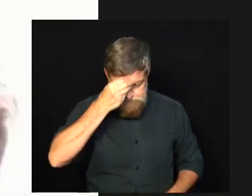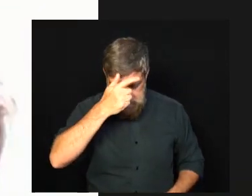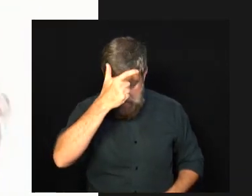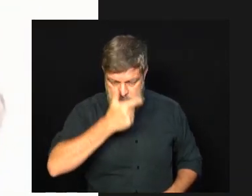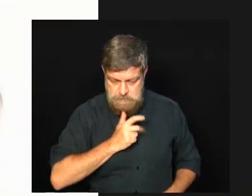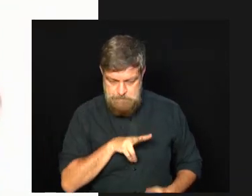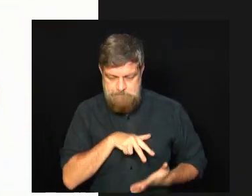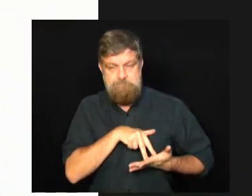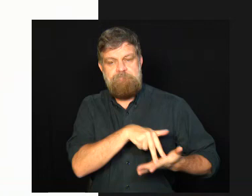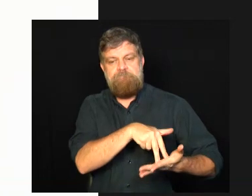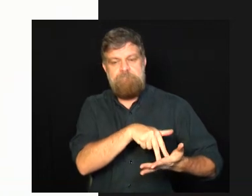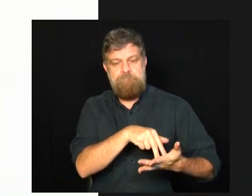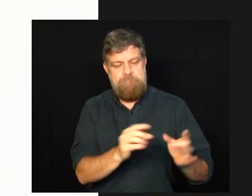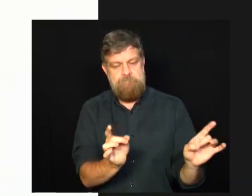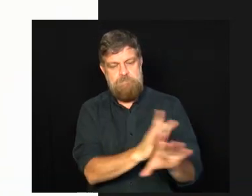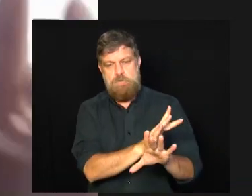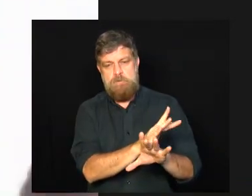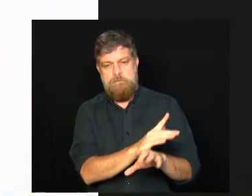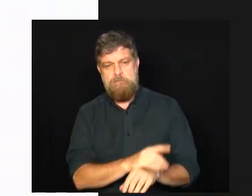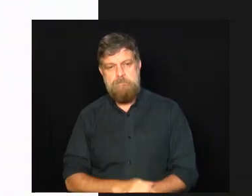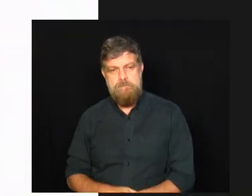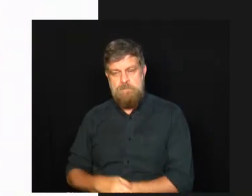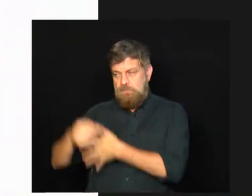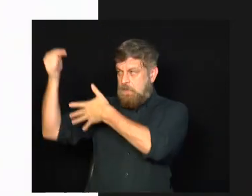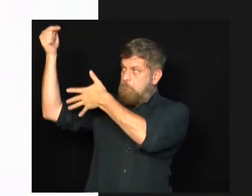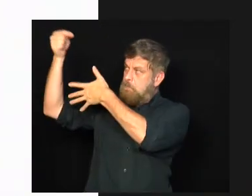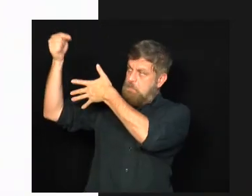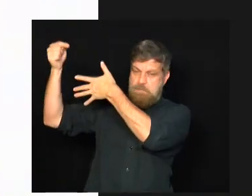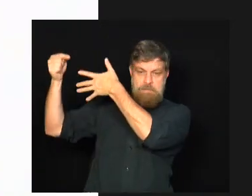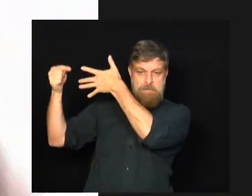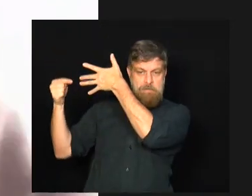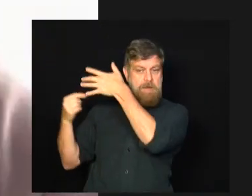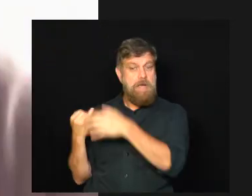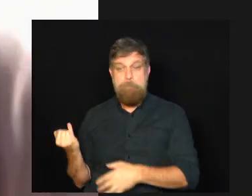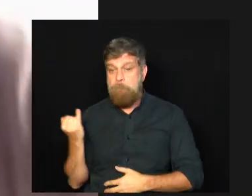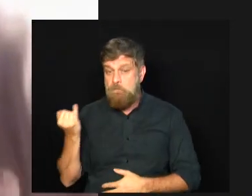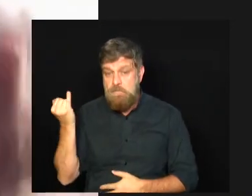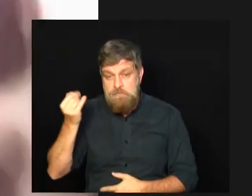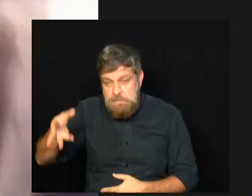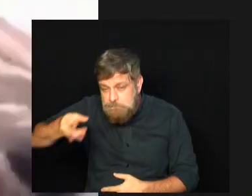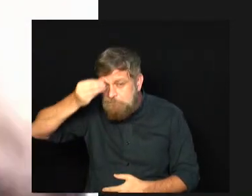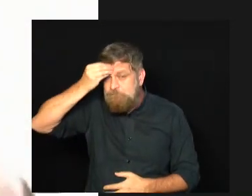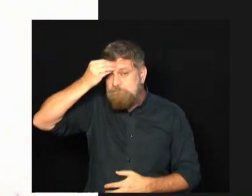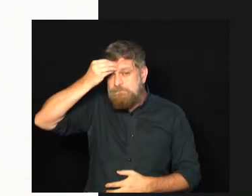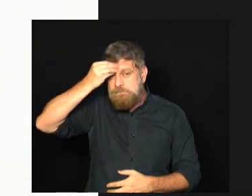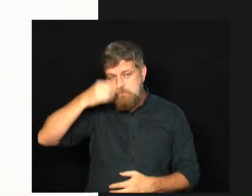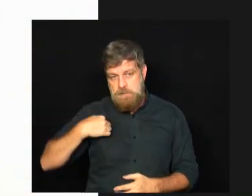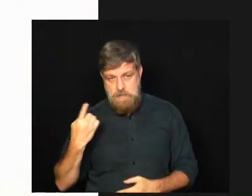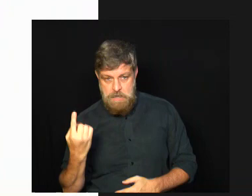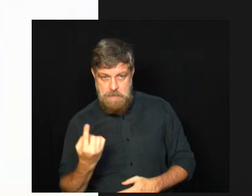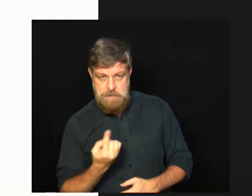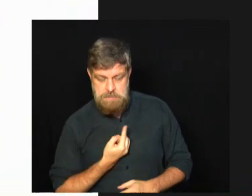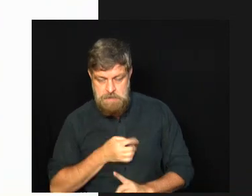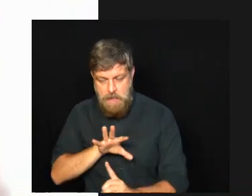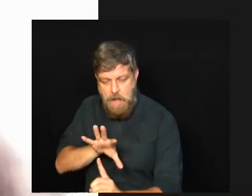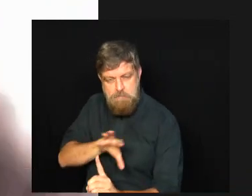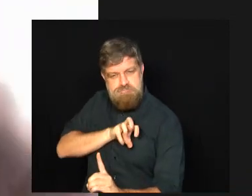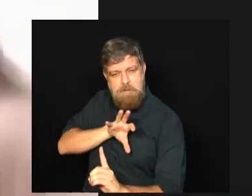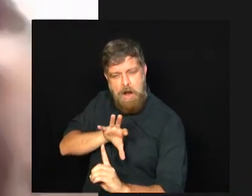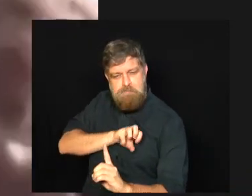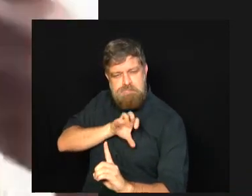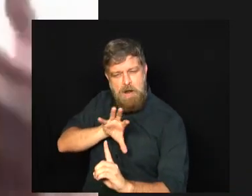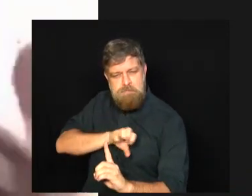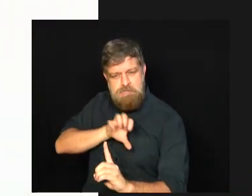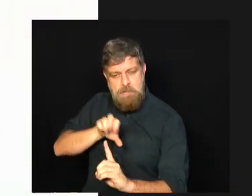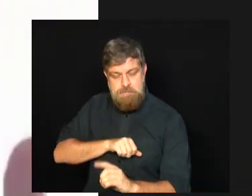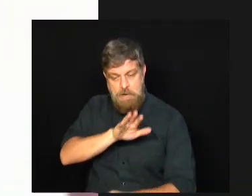preparada. Então, tudo isso é muito importante. Essa incorporação de corpo e alma que a